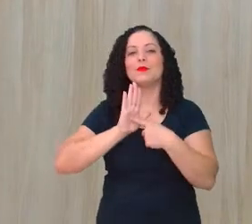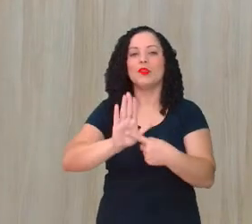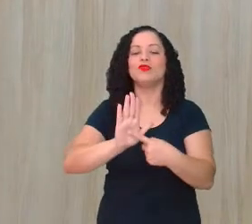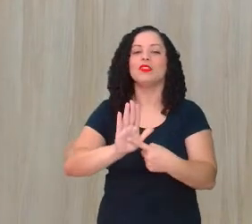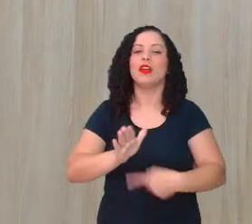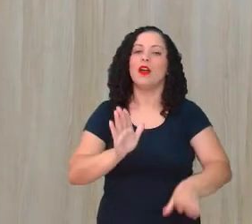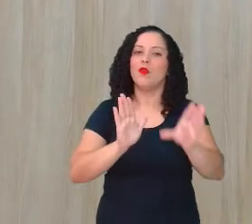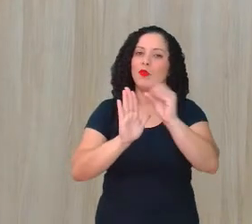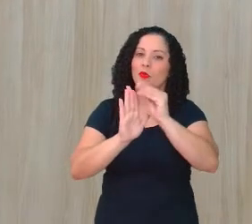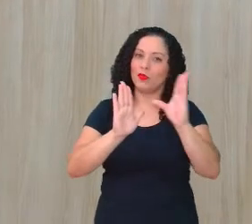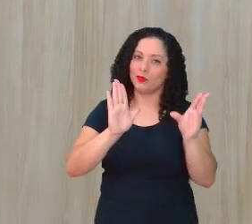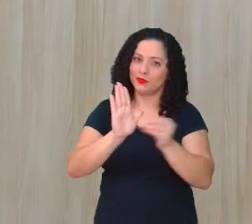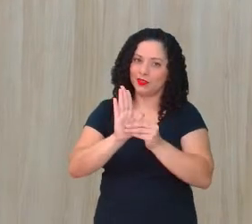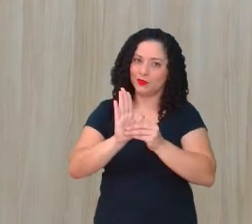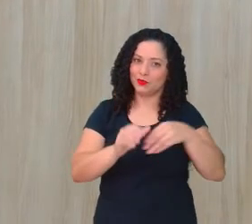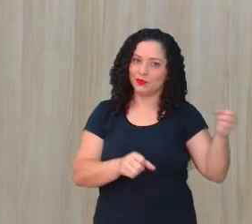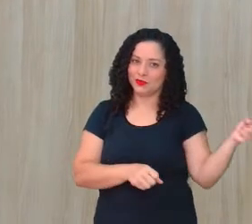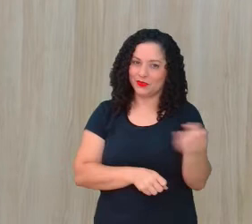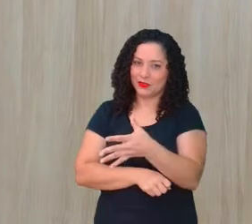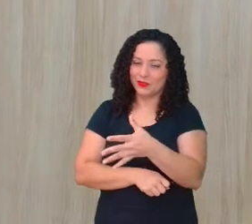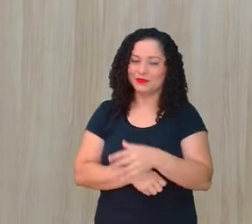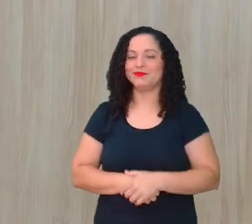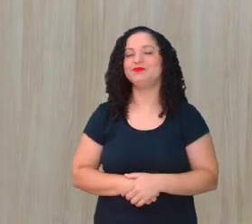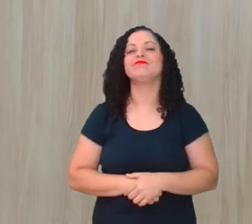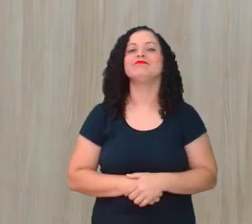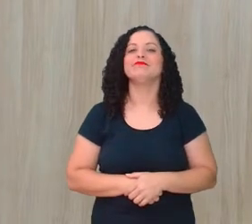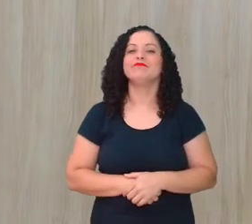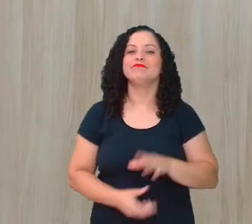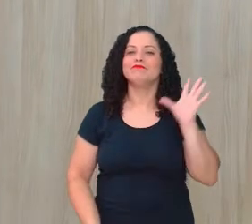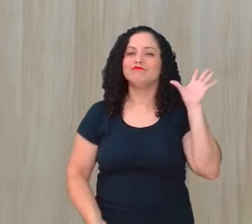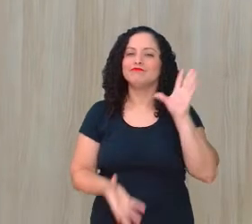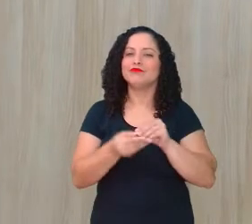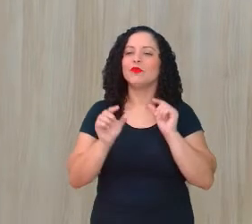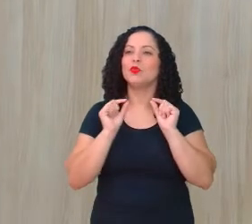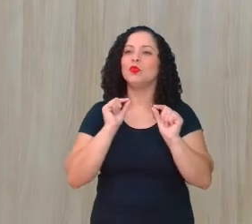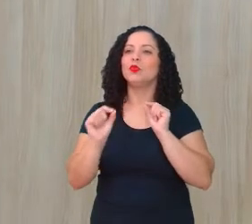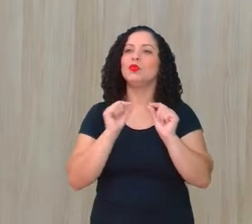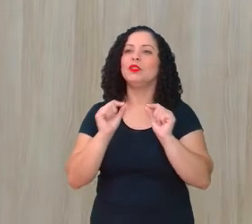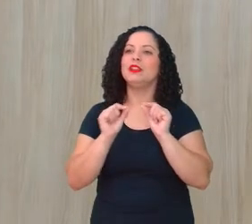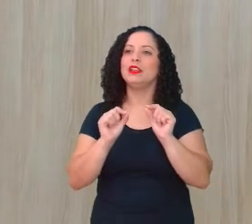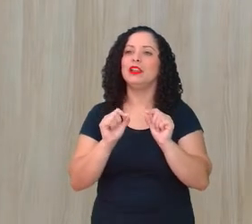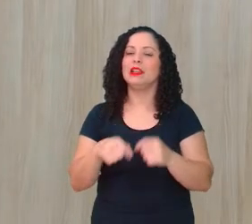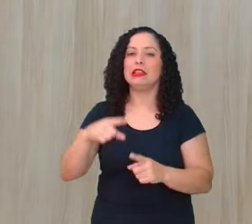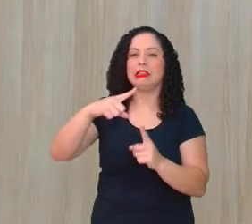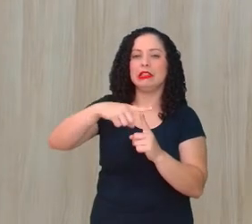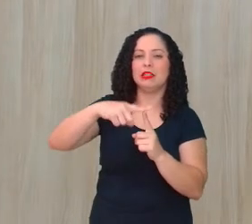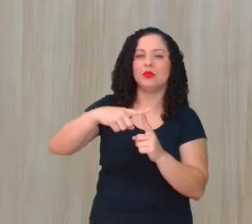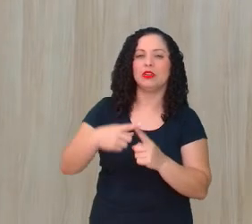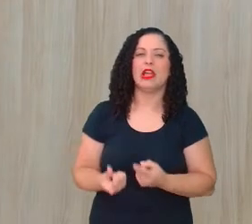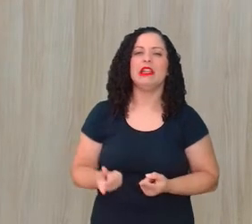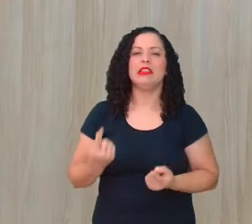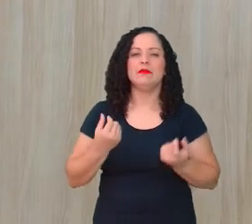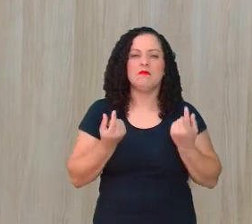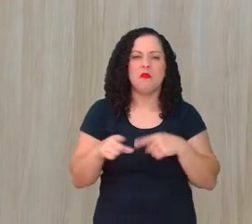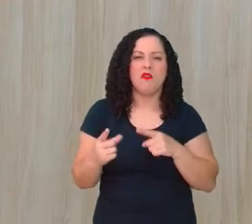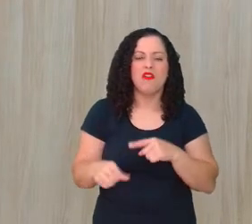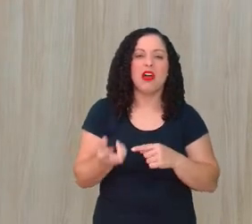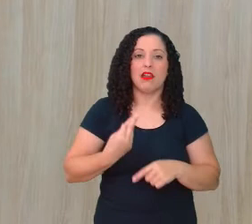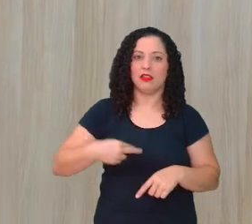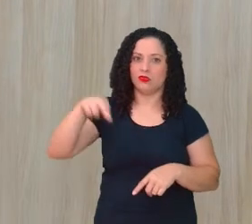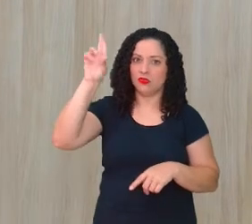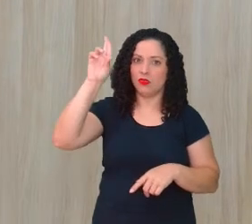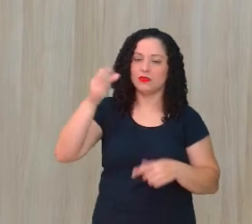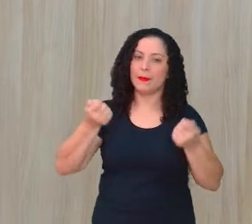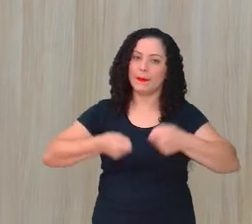uma nova temática. Vamos tentar falar um pouquinho sobre intolerância religiosa, né, que é uma atitude que tem que ser